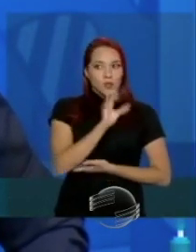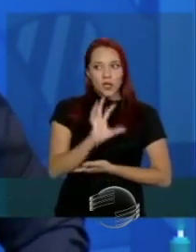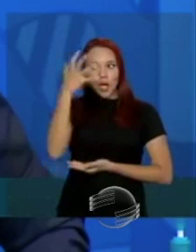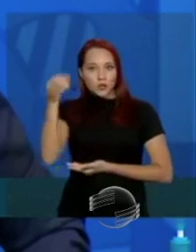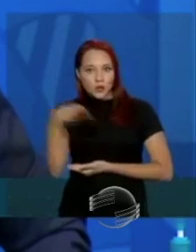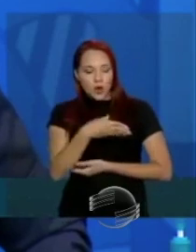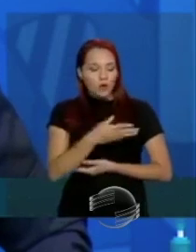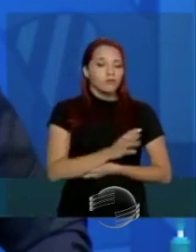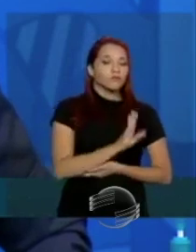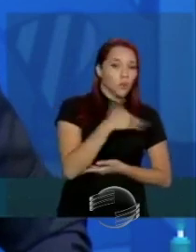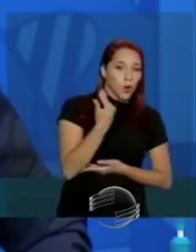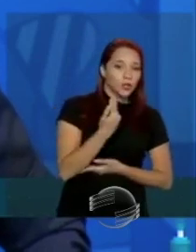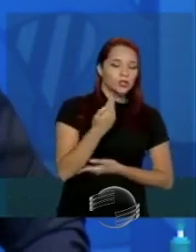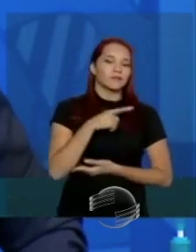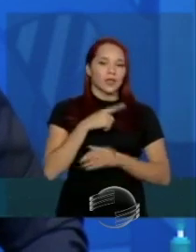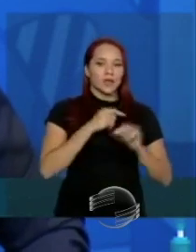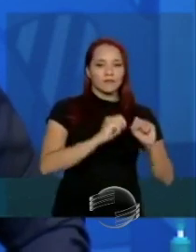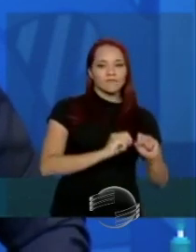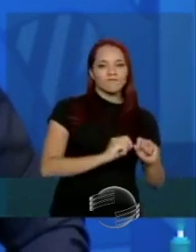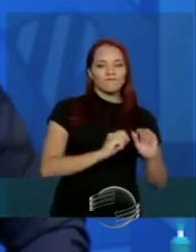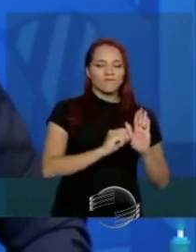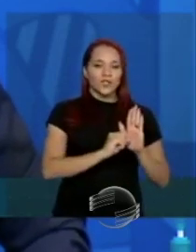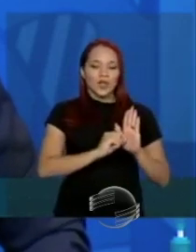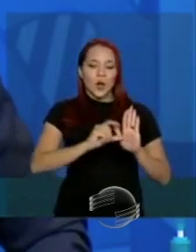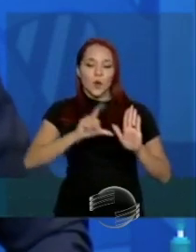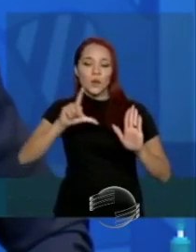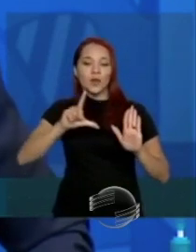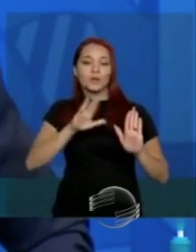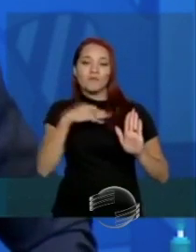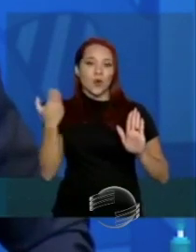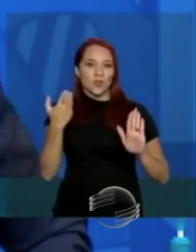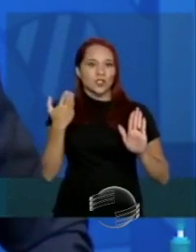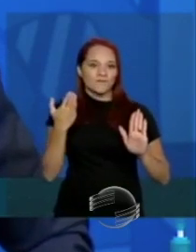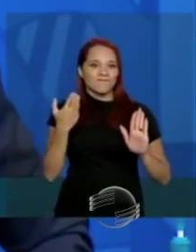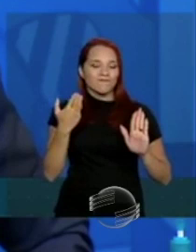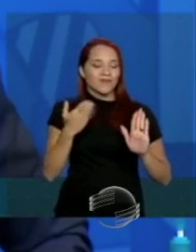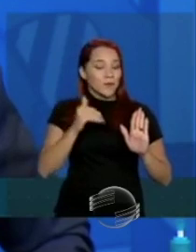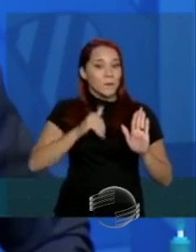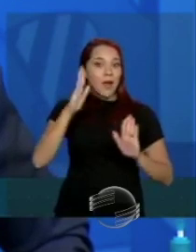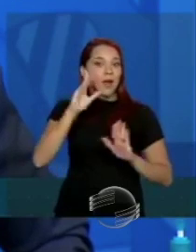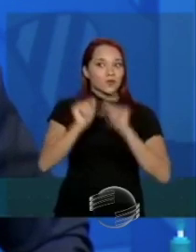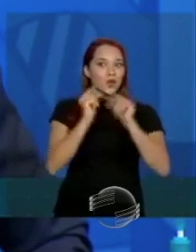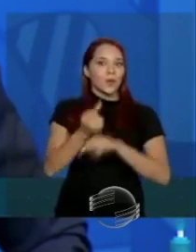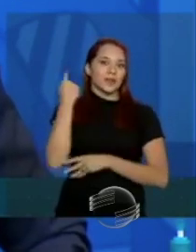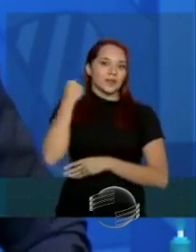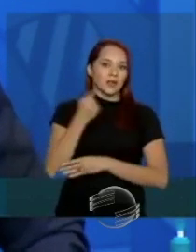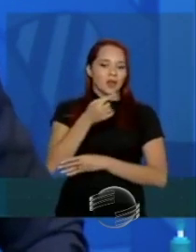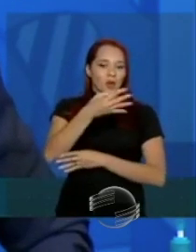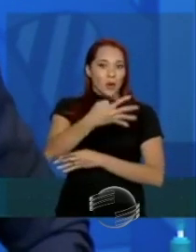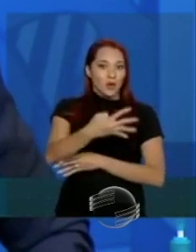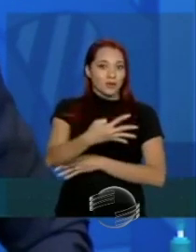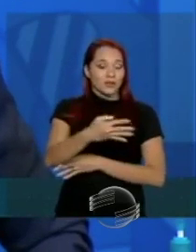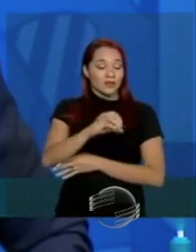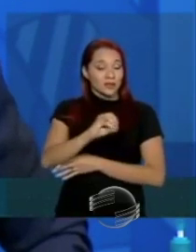casos novos e óbitos, a gente teve um aumento nos óbitos que foi acima do que vinha acontecendo anteriormente,